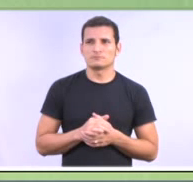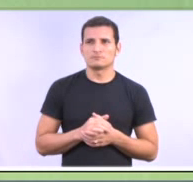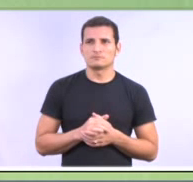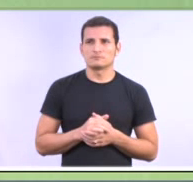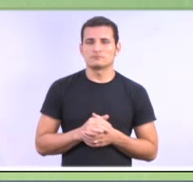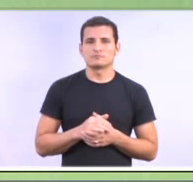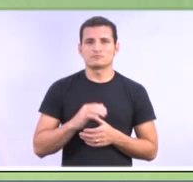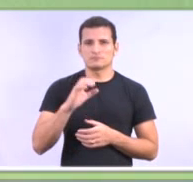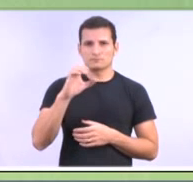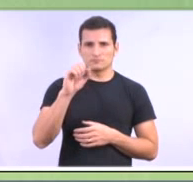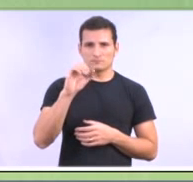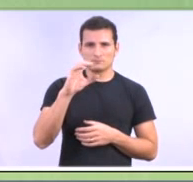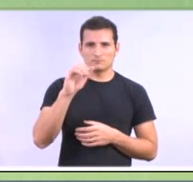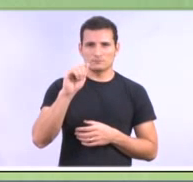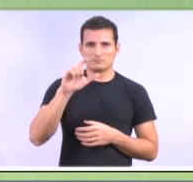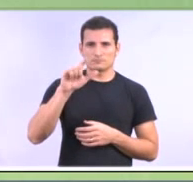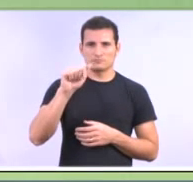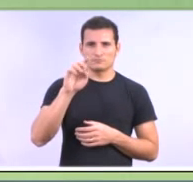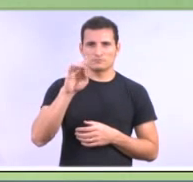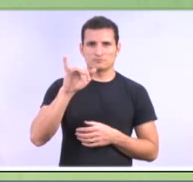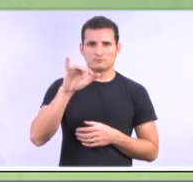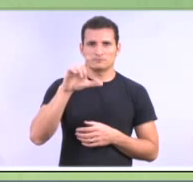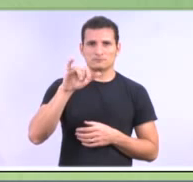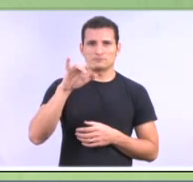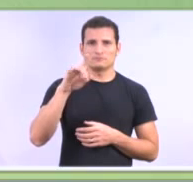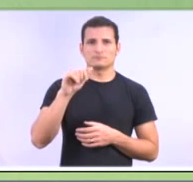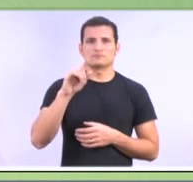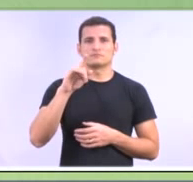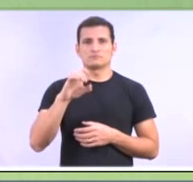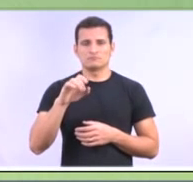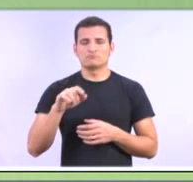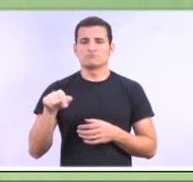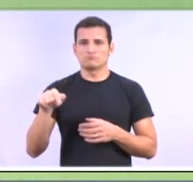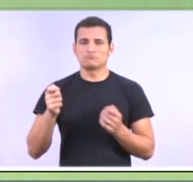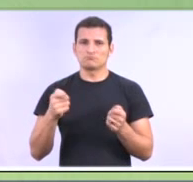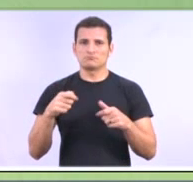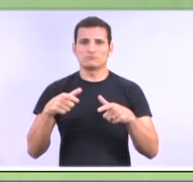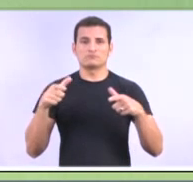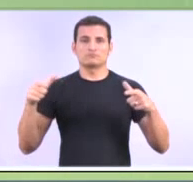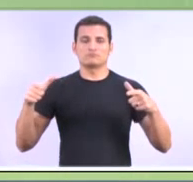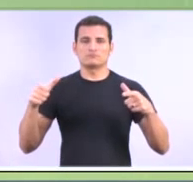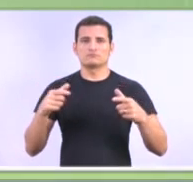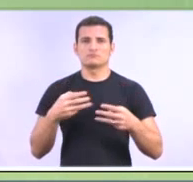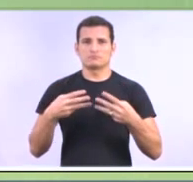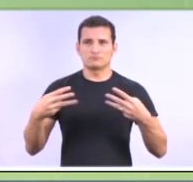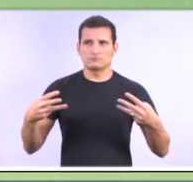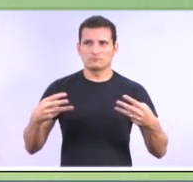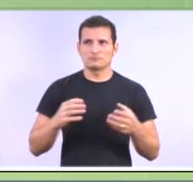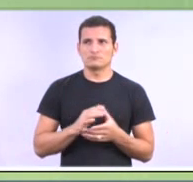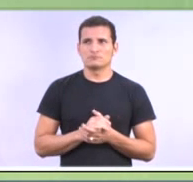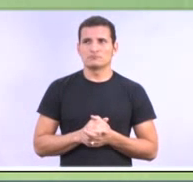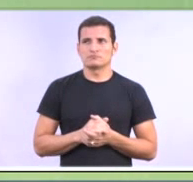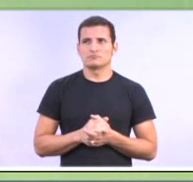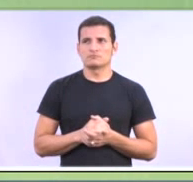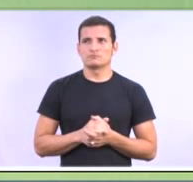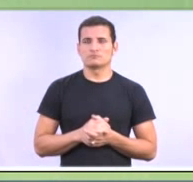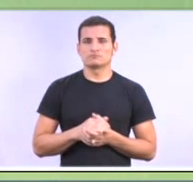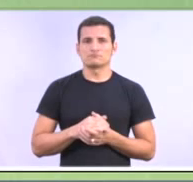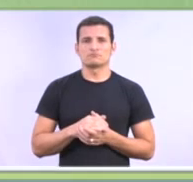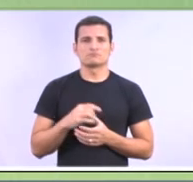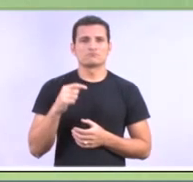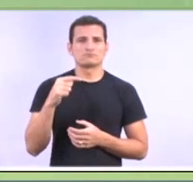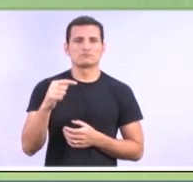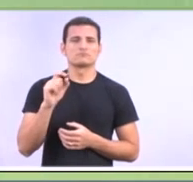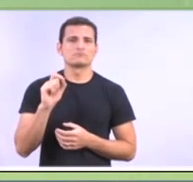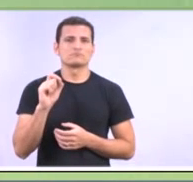permite escalabilidade, ou seja, você pode ligar um outro dispositivo. Como desvantagem é um elemento concentrador. E